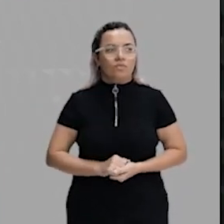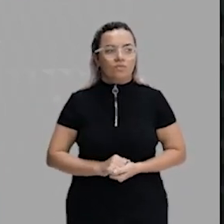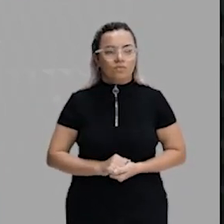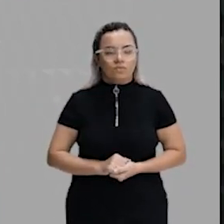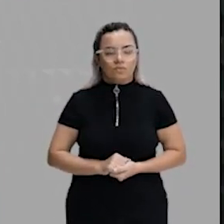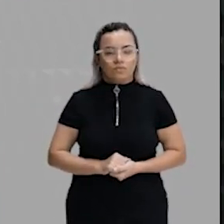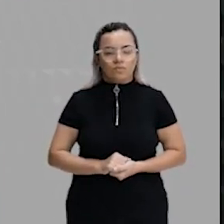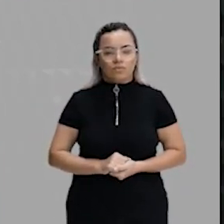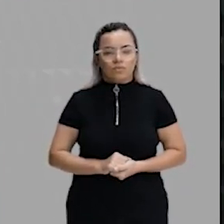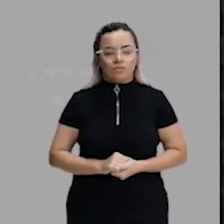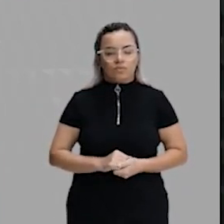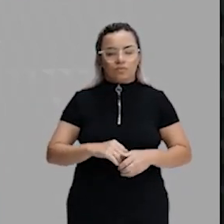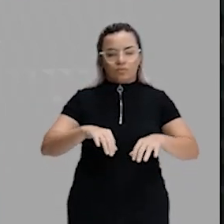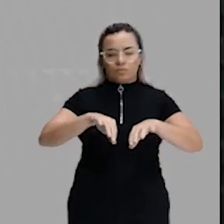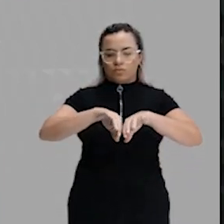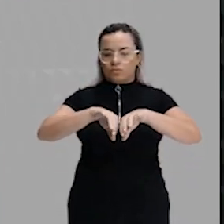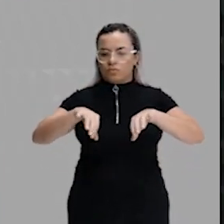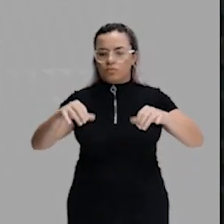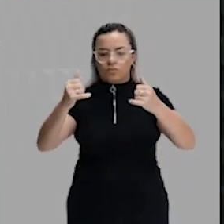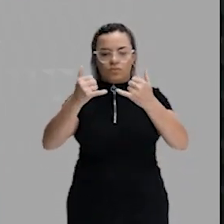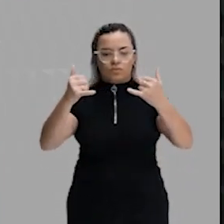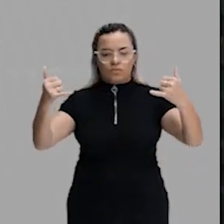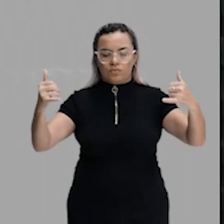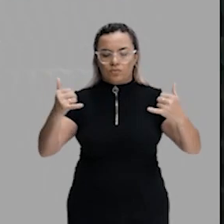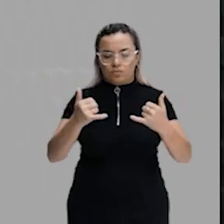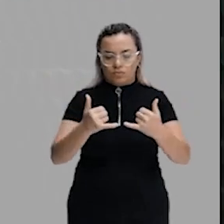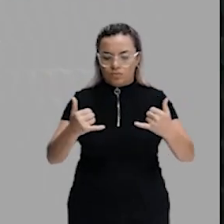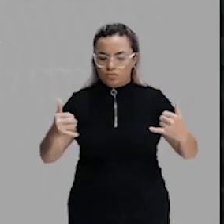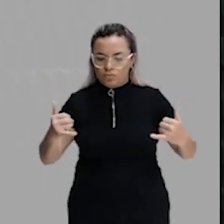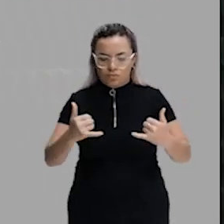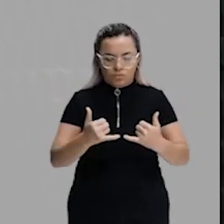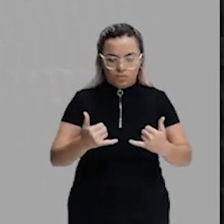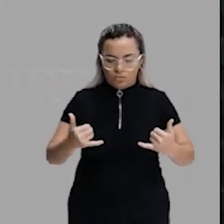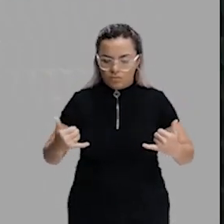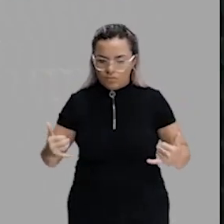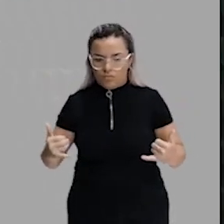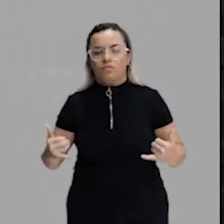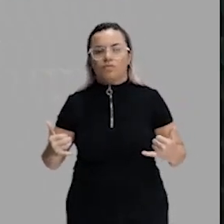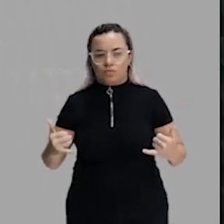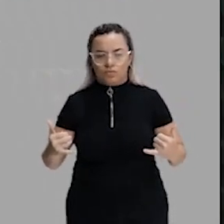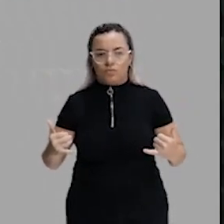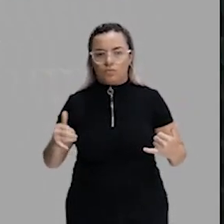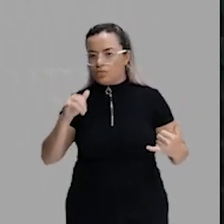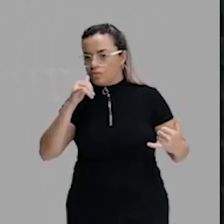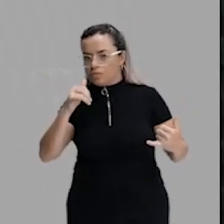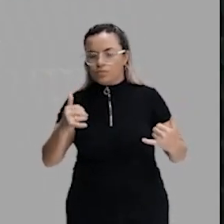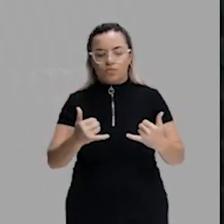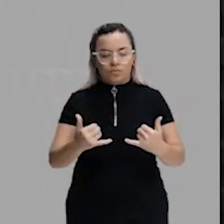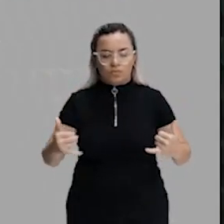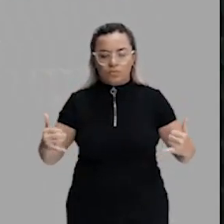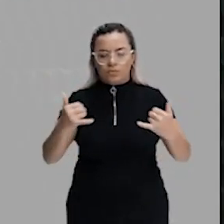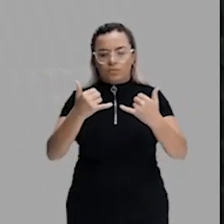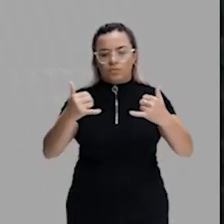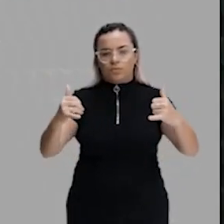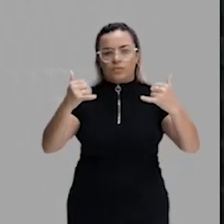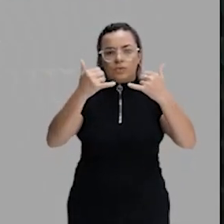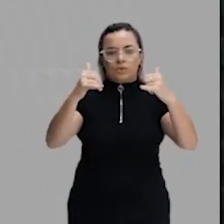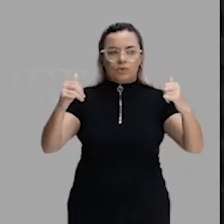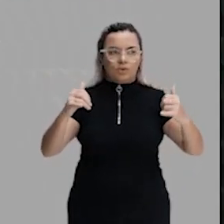nós que irão dividir ou não é, juntar aí essas correntes elétricas. Tudo isso com o